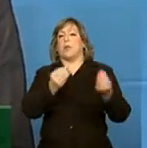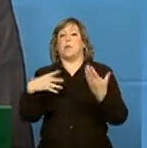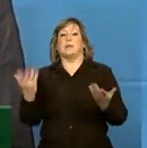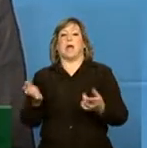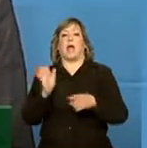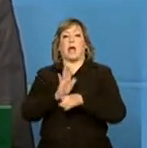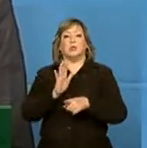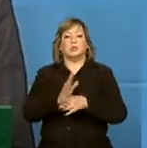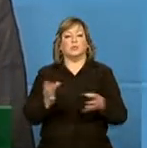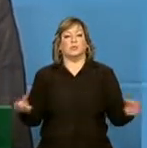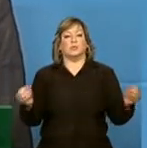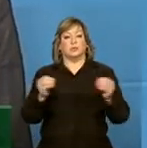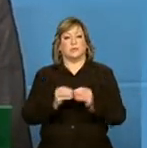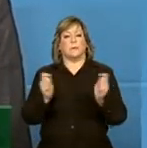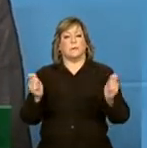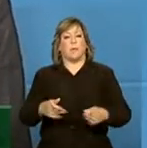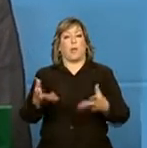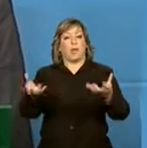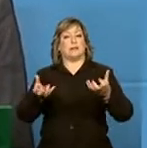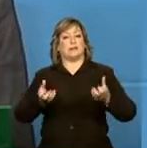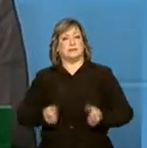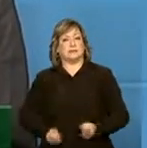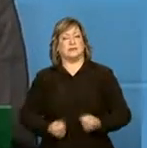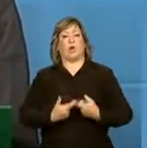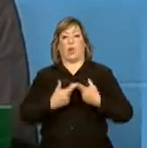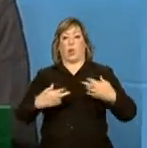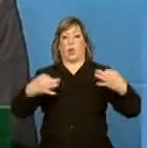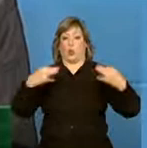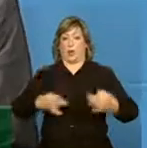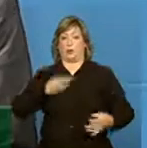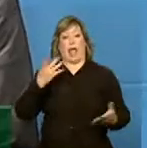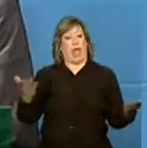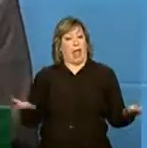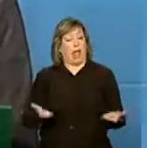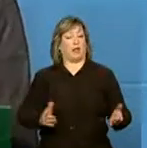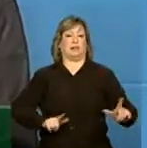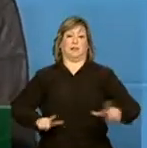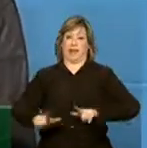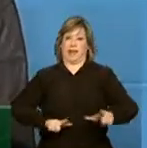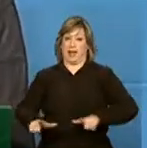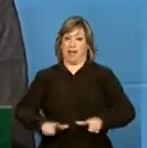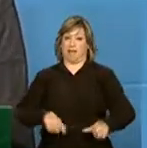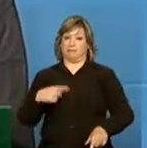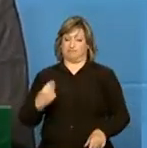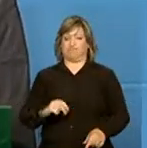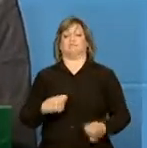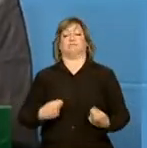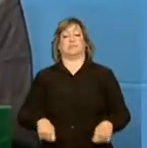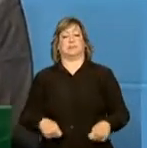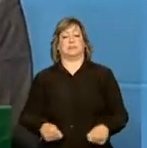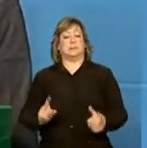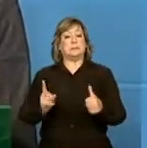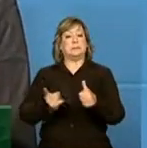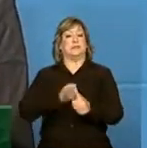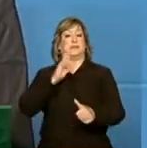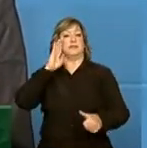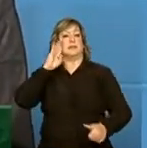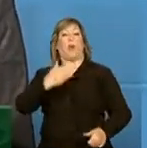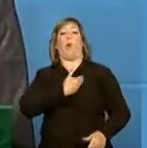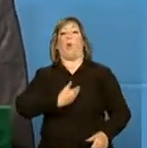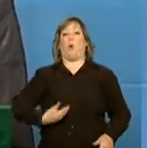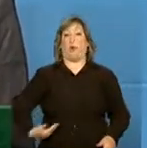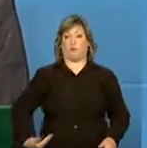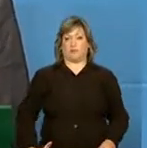podemos receber. As coisas corretas foram ditas, mas agora a hora é de agir. Em primeiríssimo lugar, os